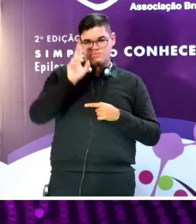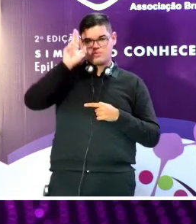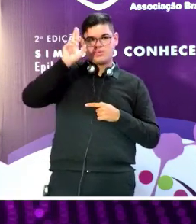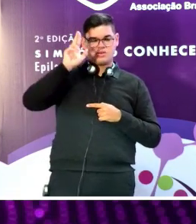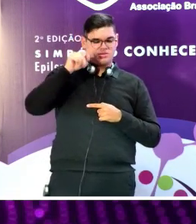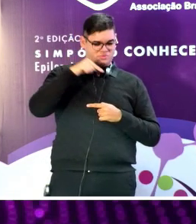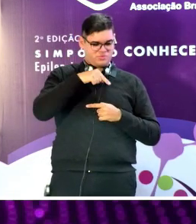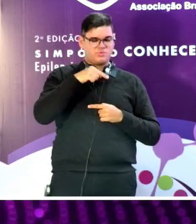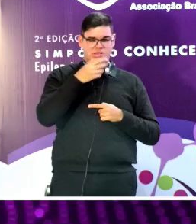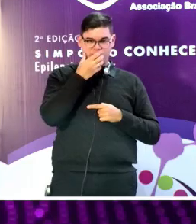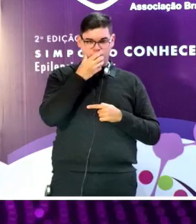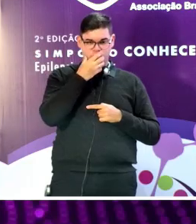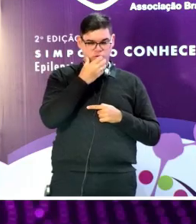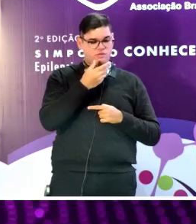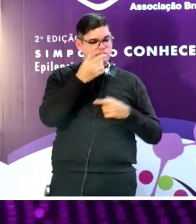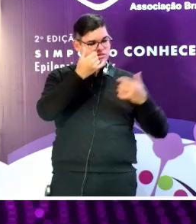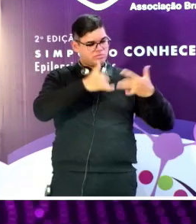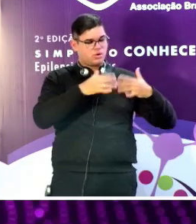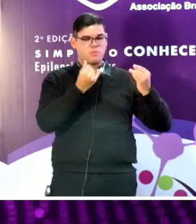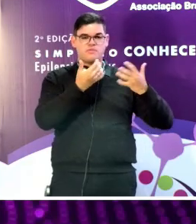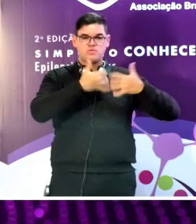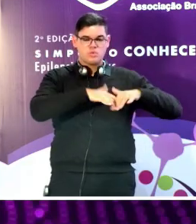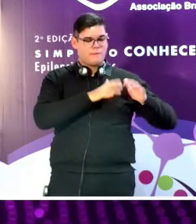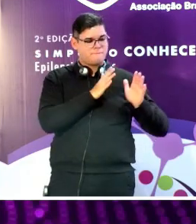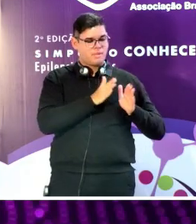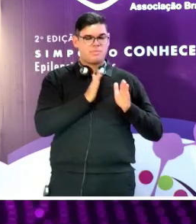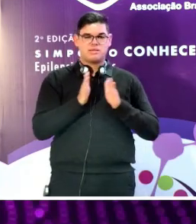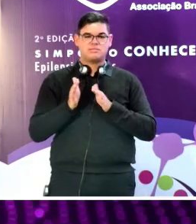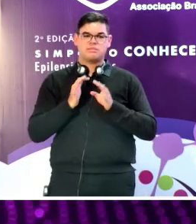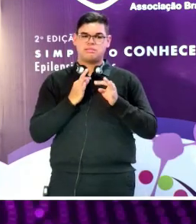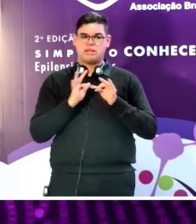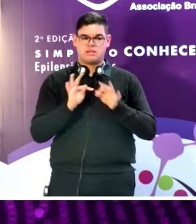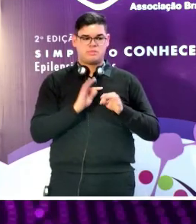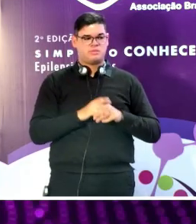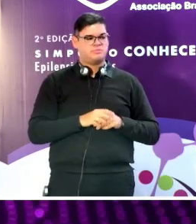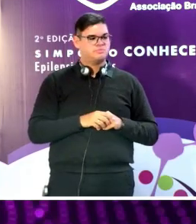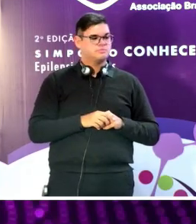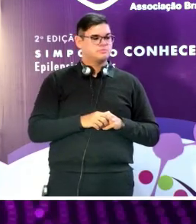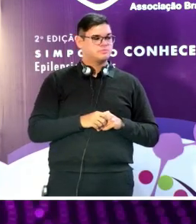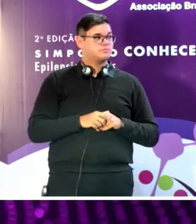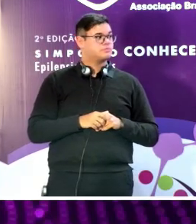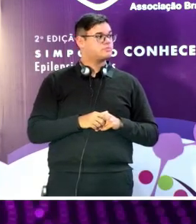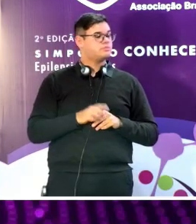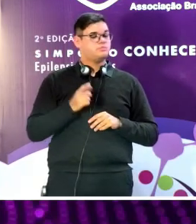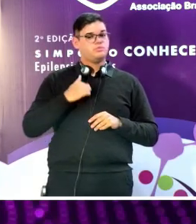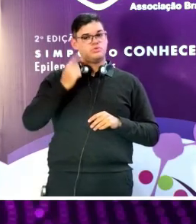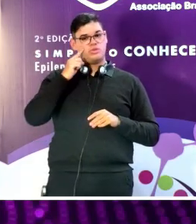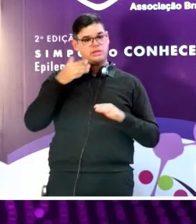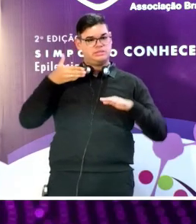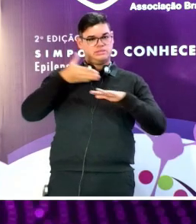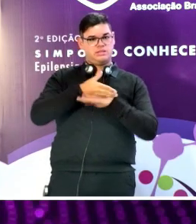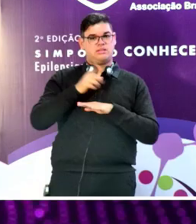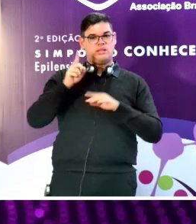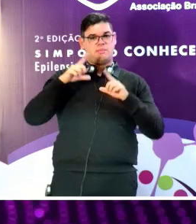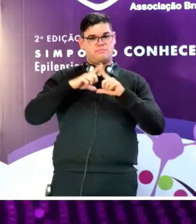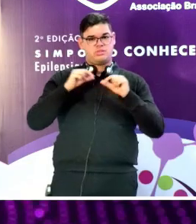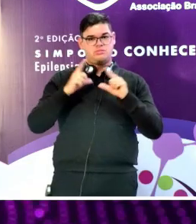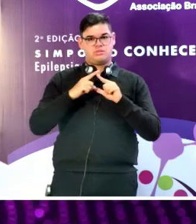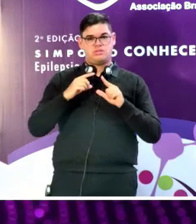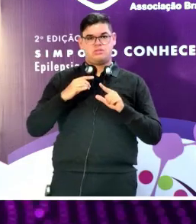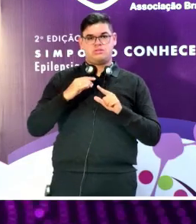do tratamento. A gente, quando eu entrei na Universidade de Brasília, estou completando 18